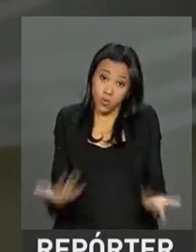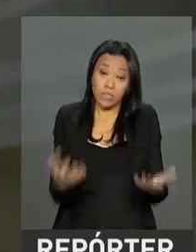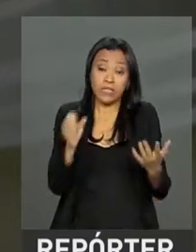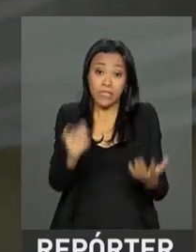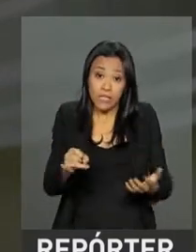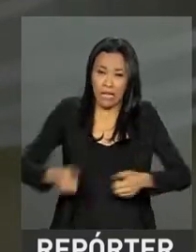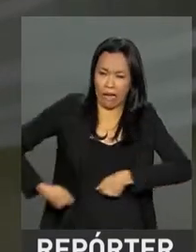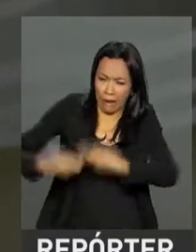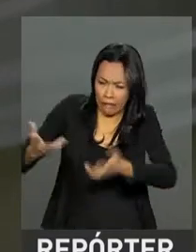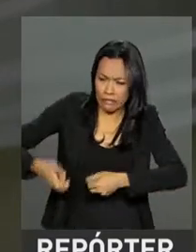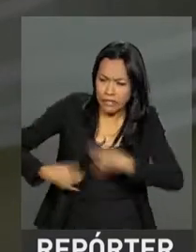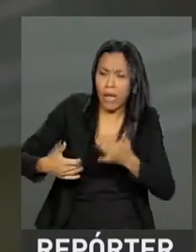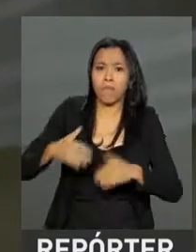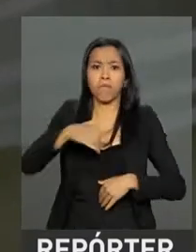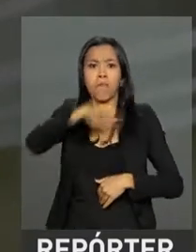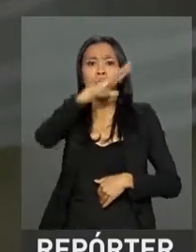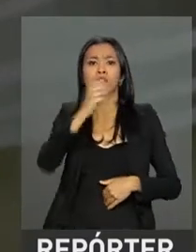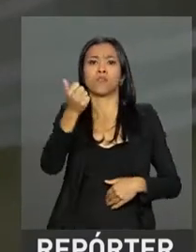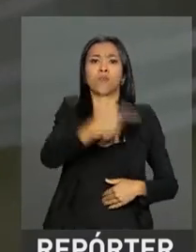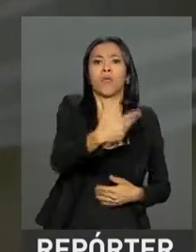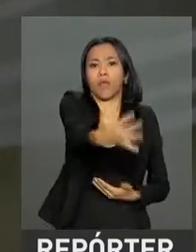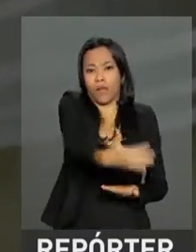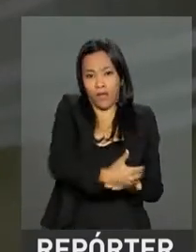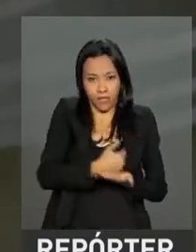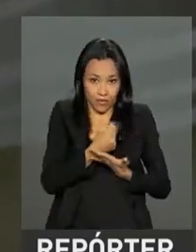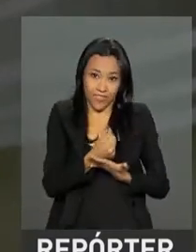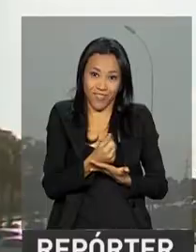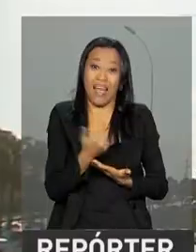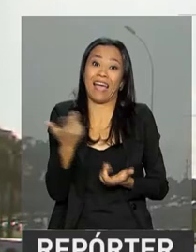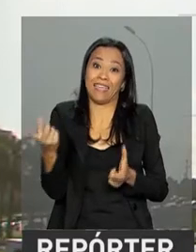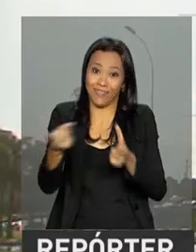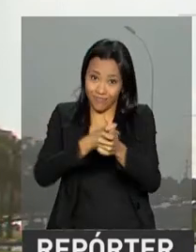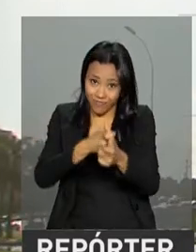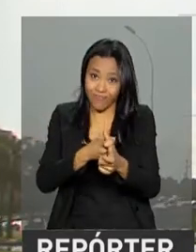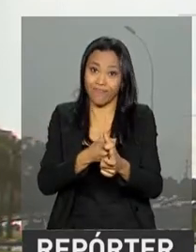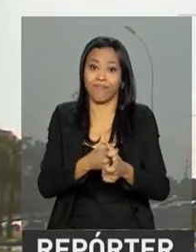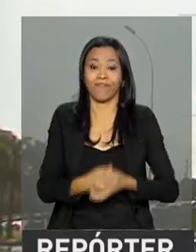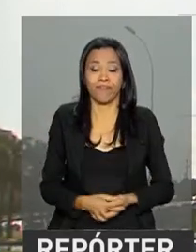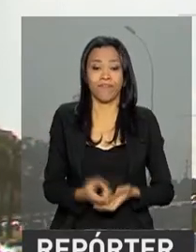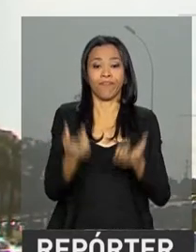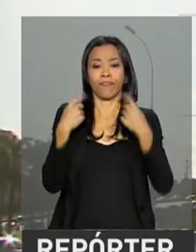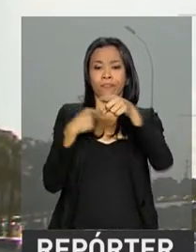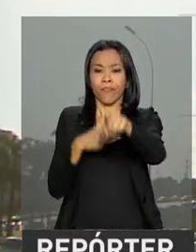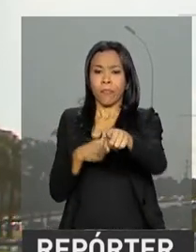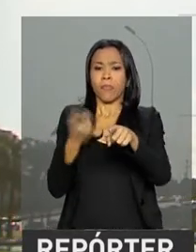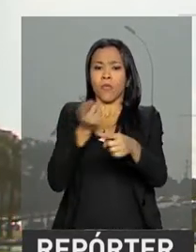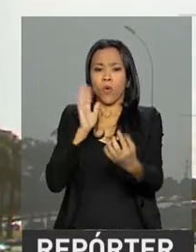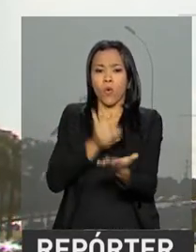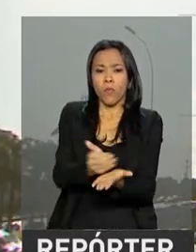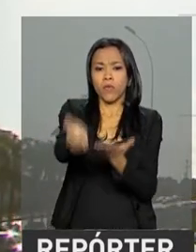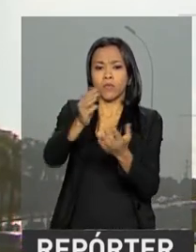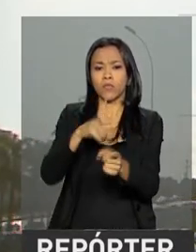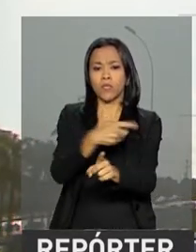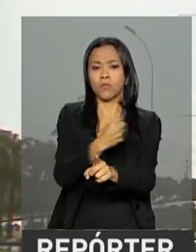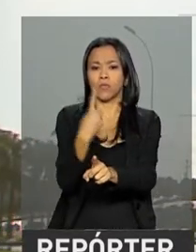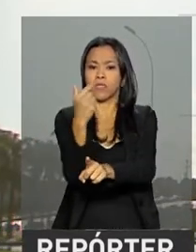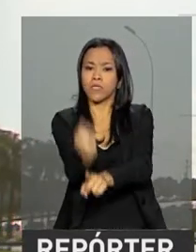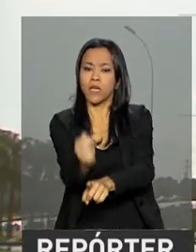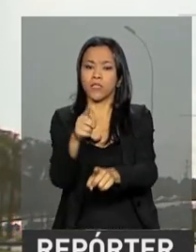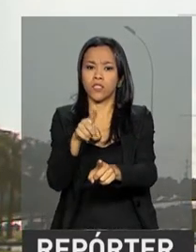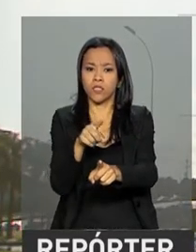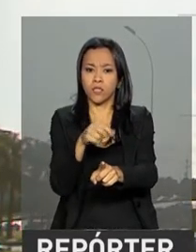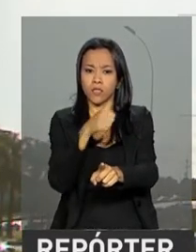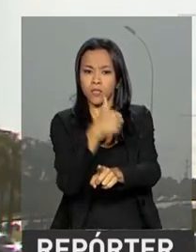gastar mais do que arrecada venho déficit a meta inicial para 2017 previa déficit de